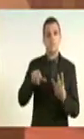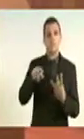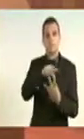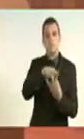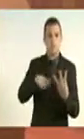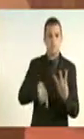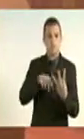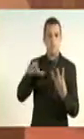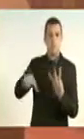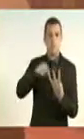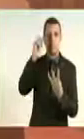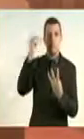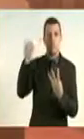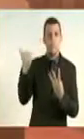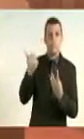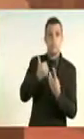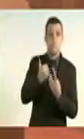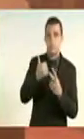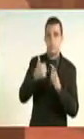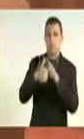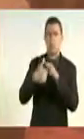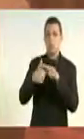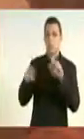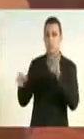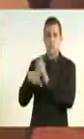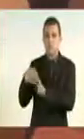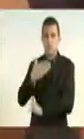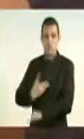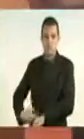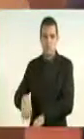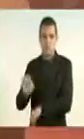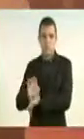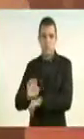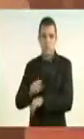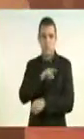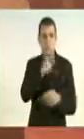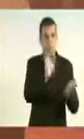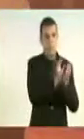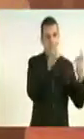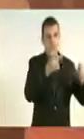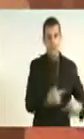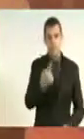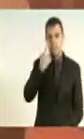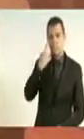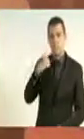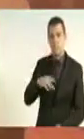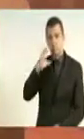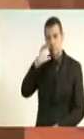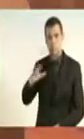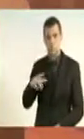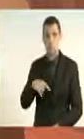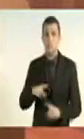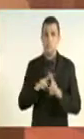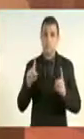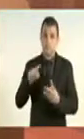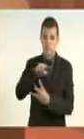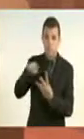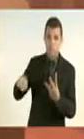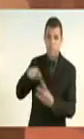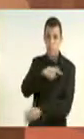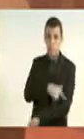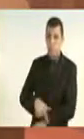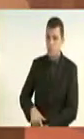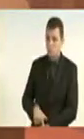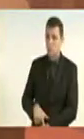não pertencer aos quadros do governo do Estado. Mas em relação à conduta dos membros da comissão de licitação, nada foi questionado. E por fim, para deixar